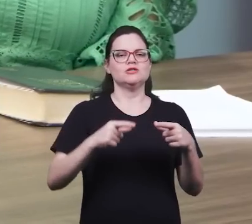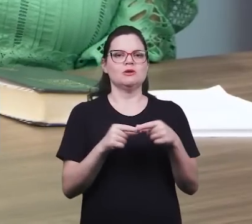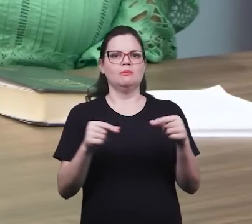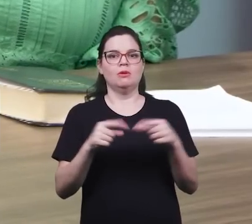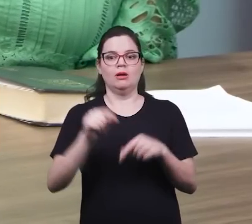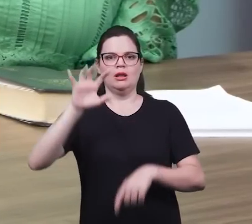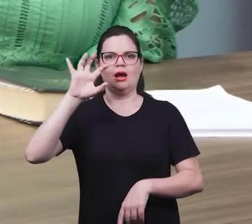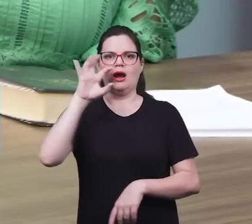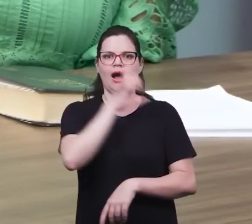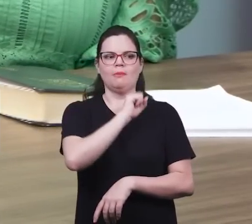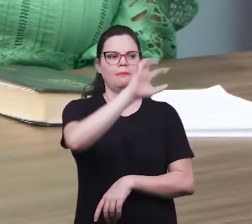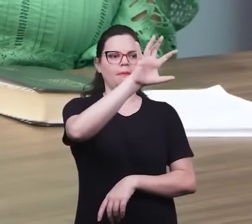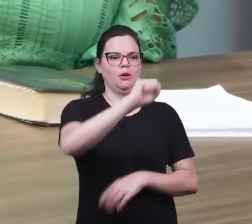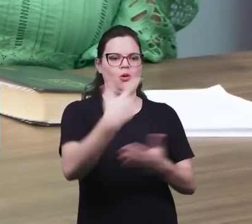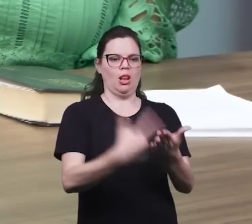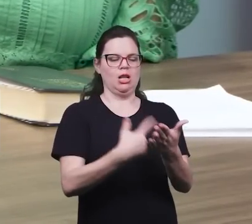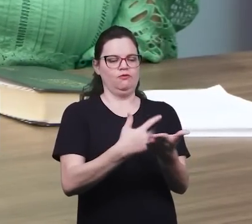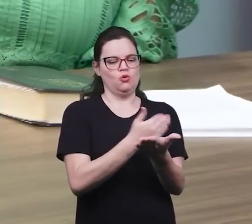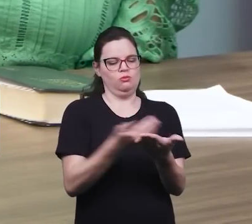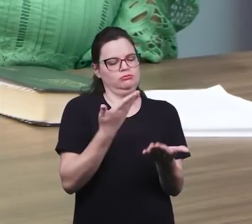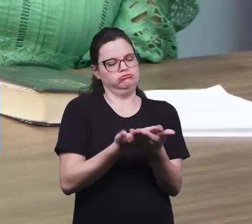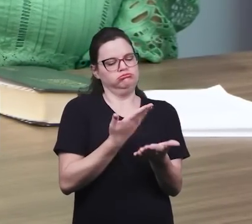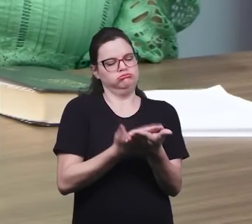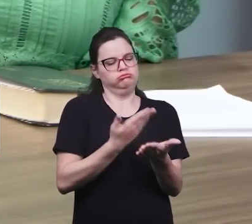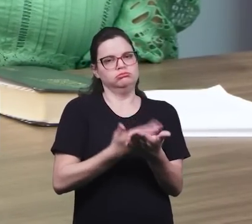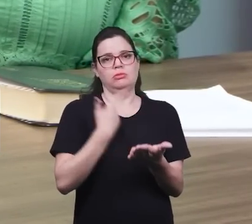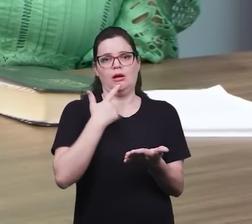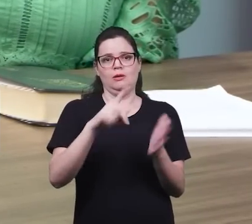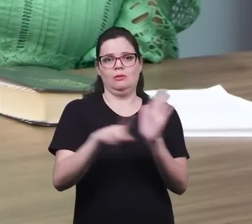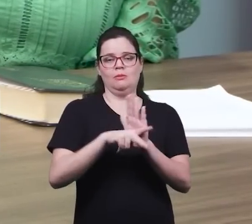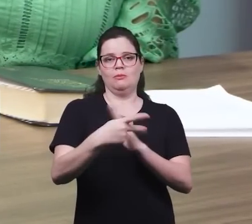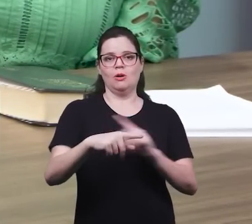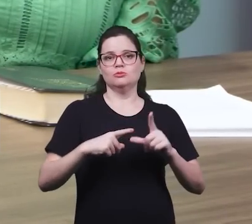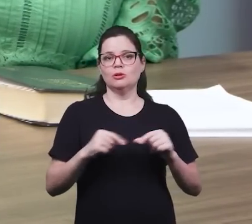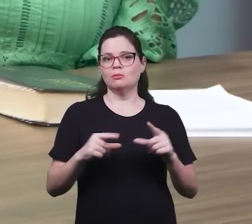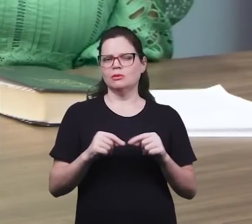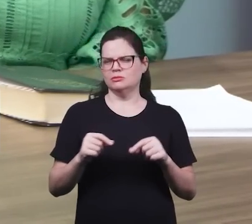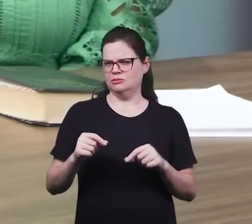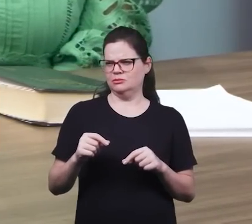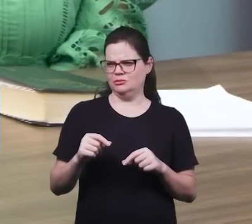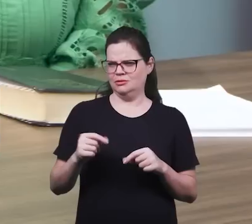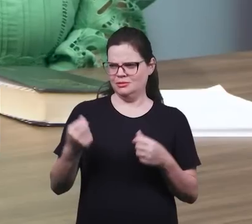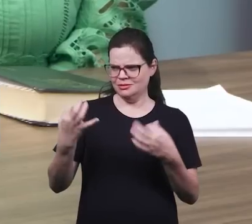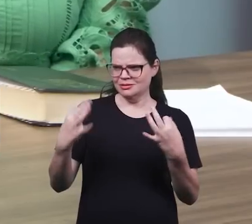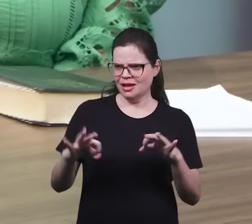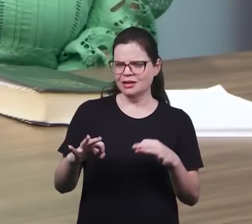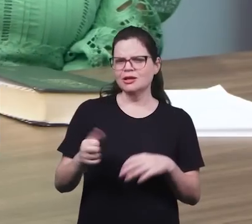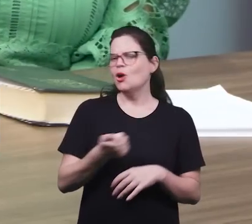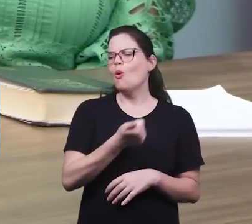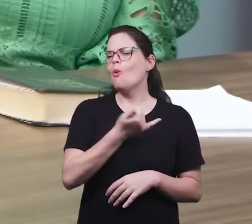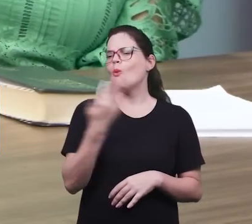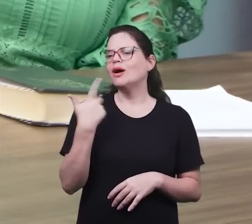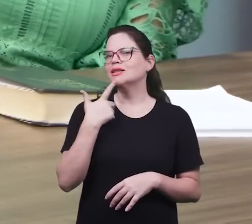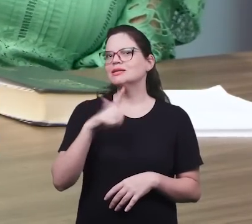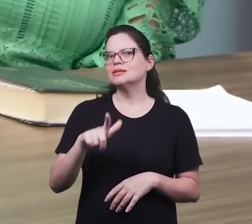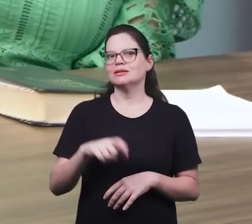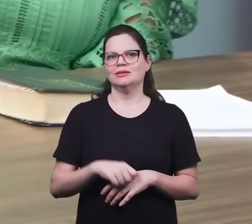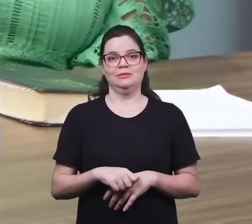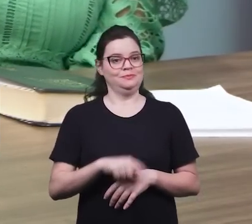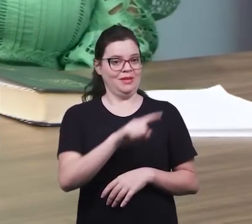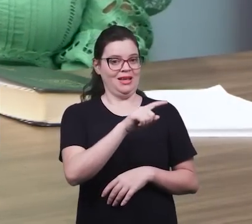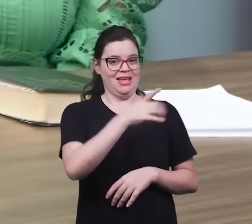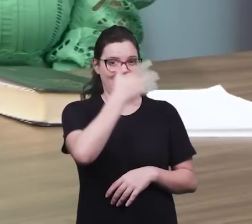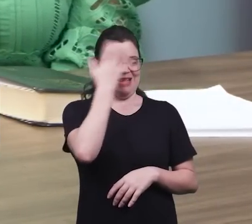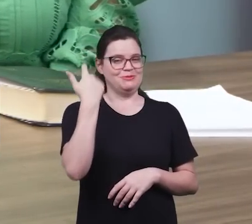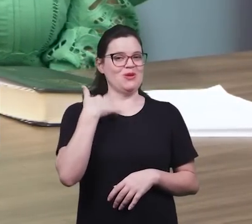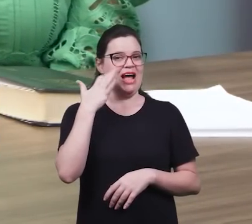imediatamente colocou em prática o estudo do idioma. Pastor, fala para nós. O povo está dizendo que é poliglota. Vamos ver se